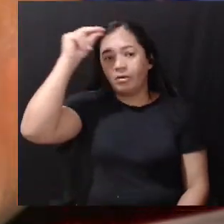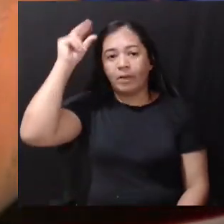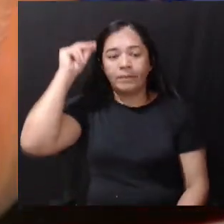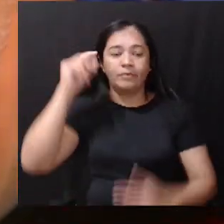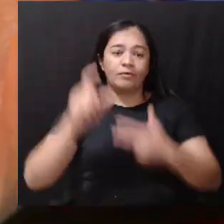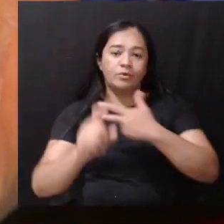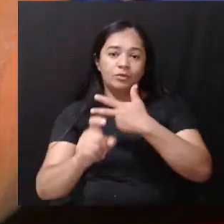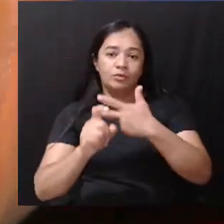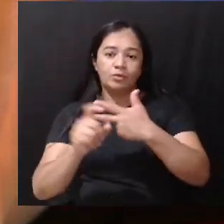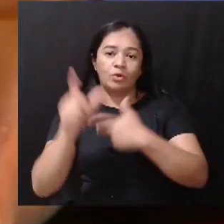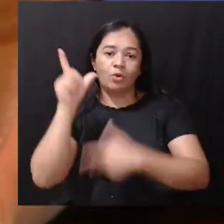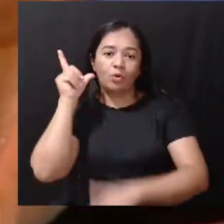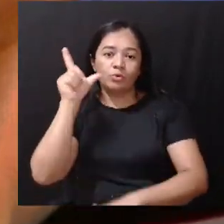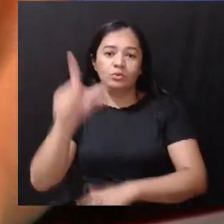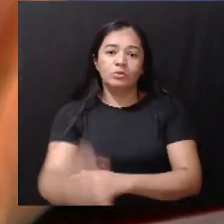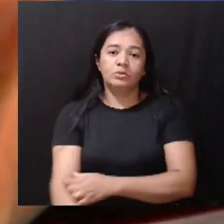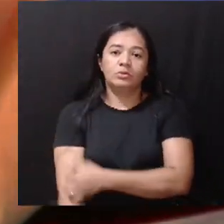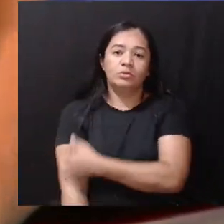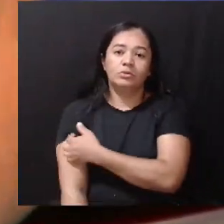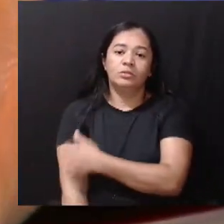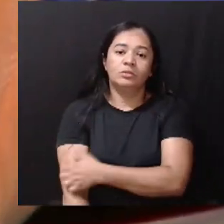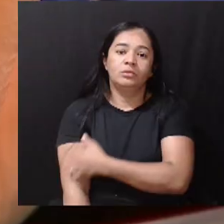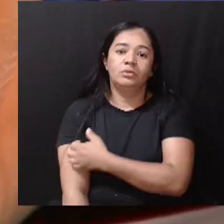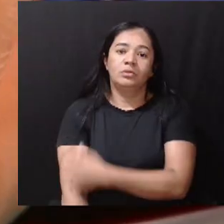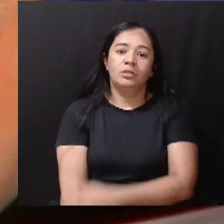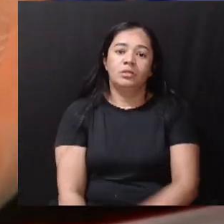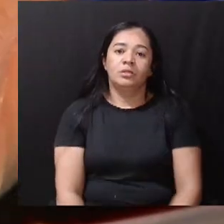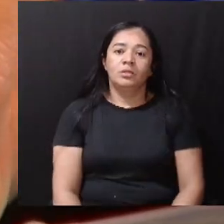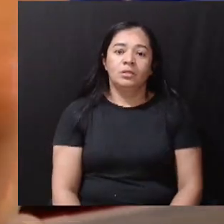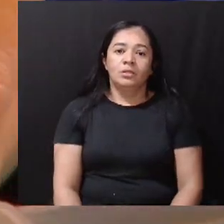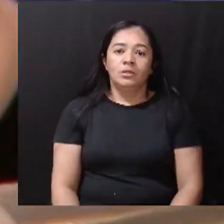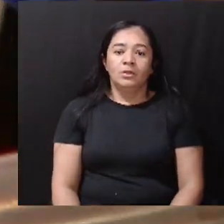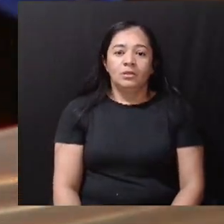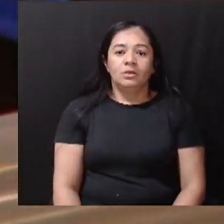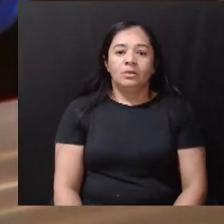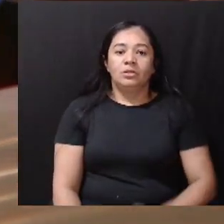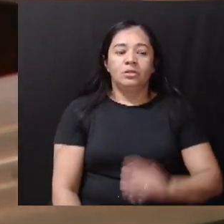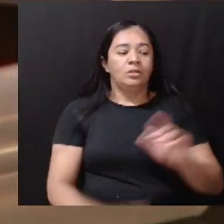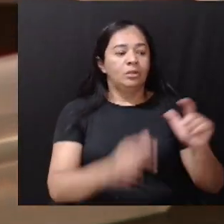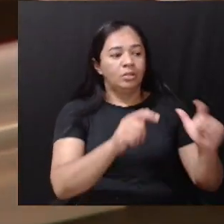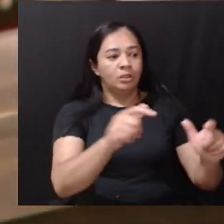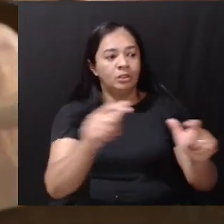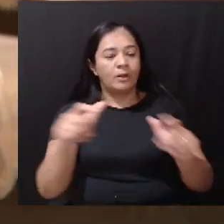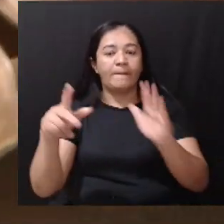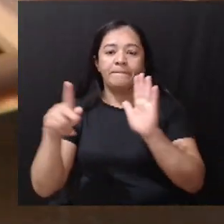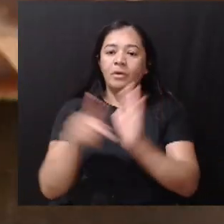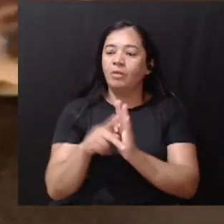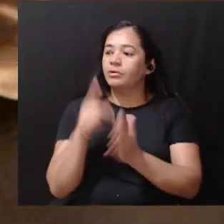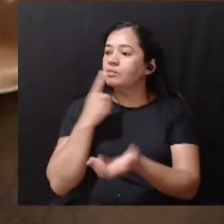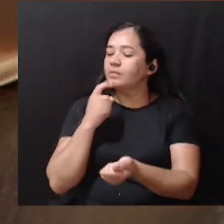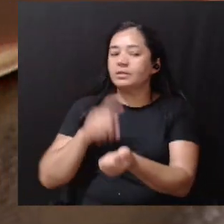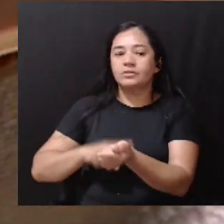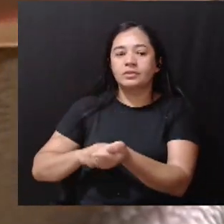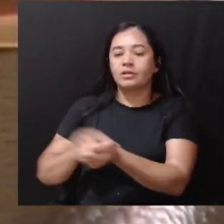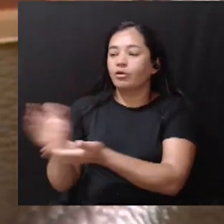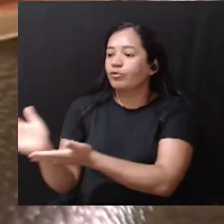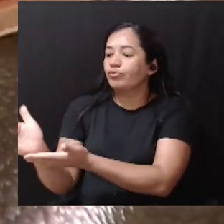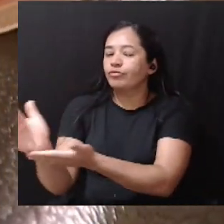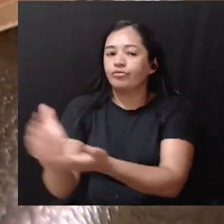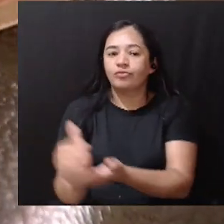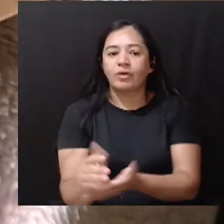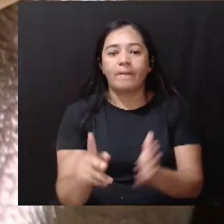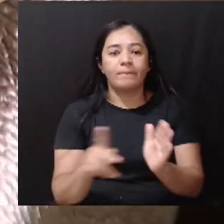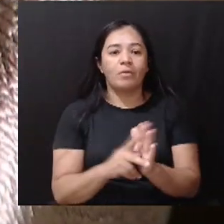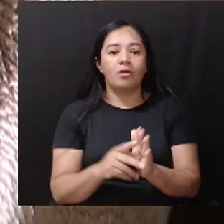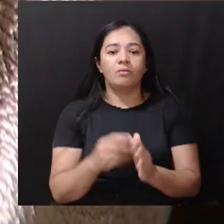possa estar colocando mais locais de coleta de sangue para o benefício das nossas pessoas,